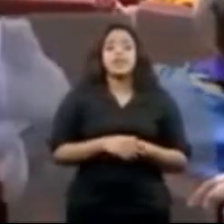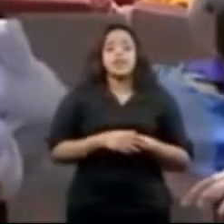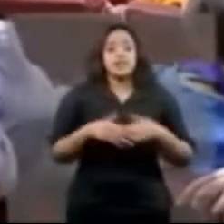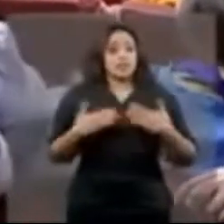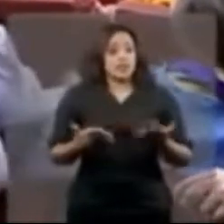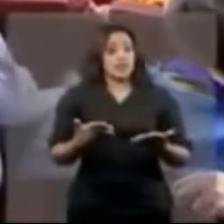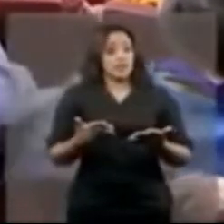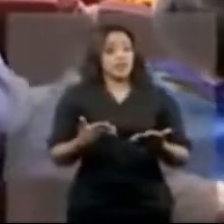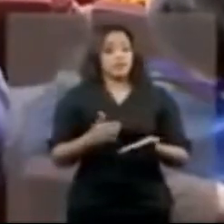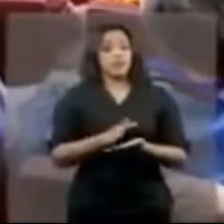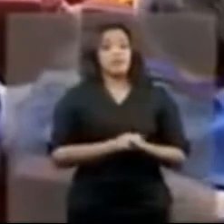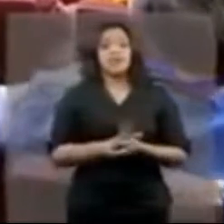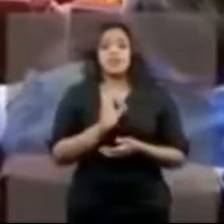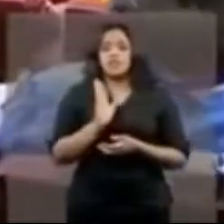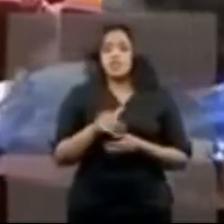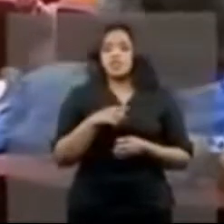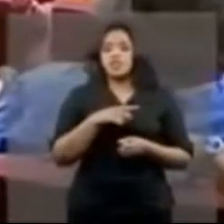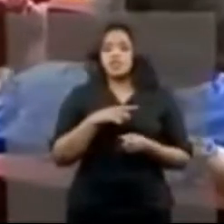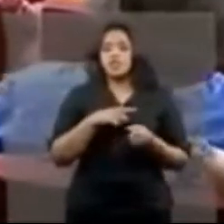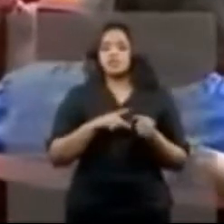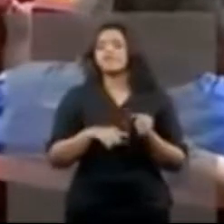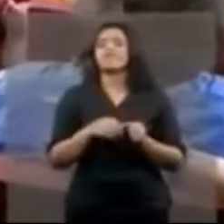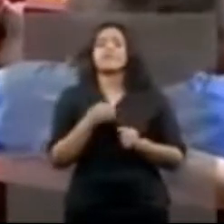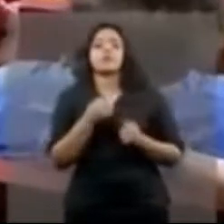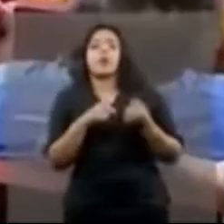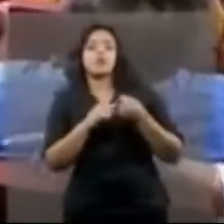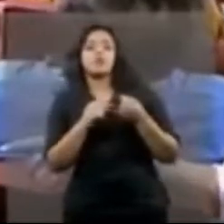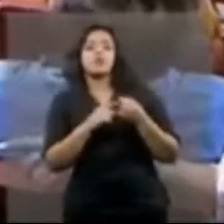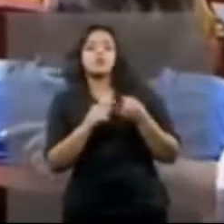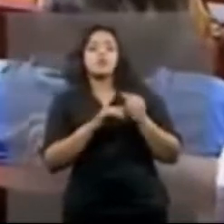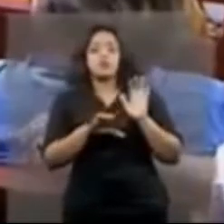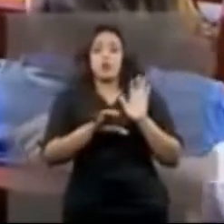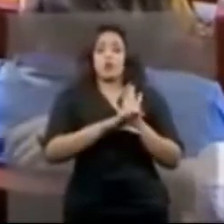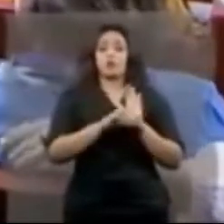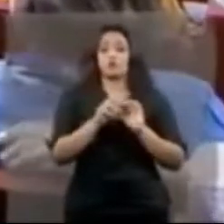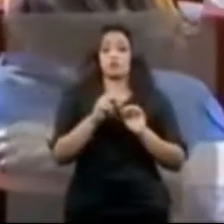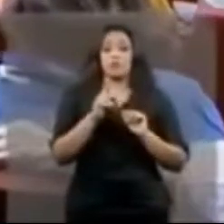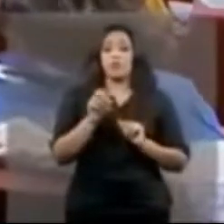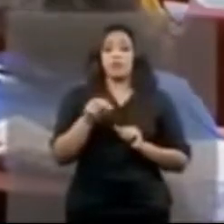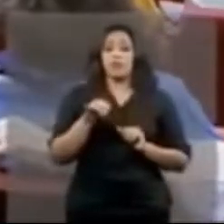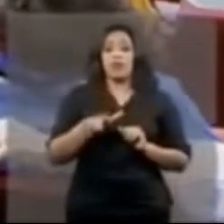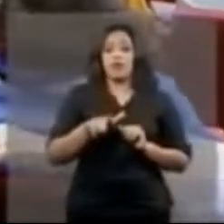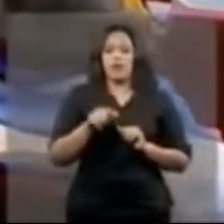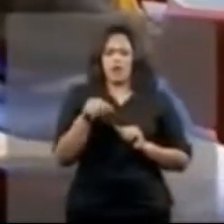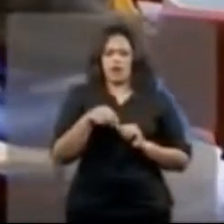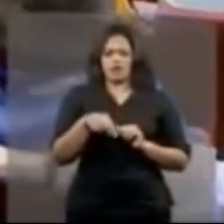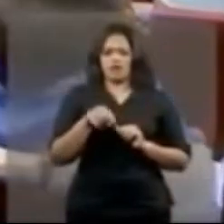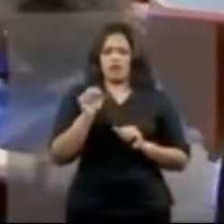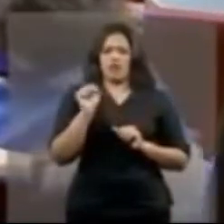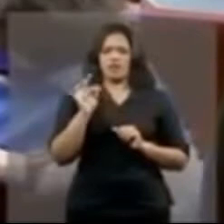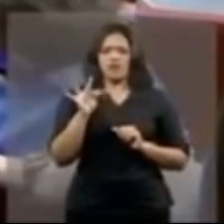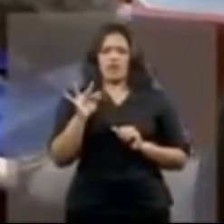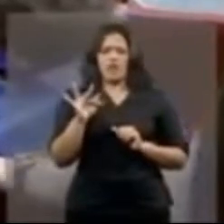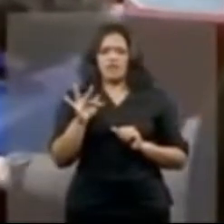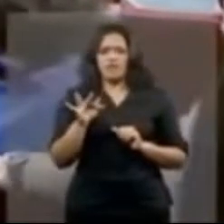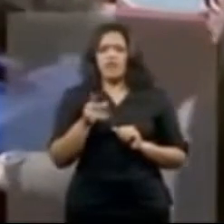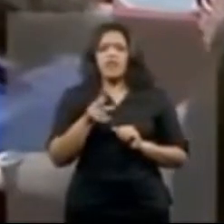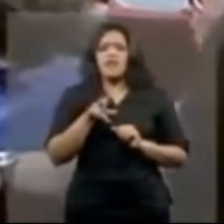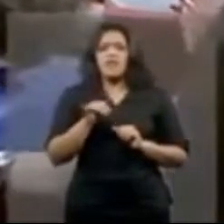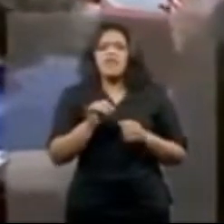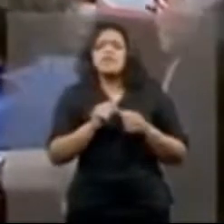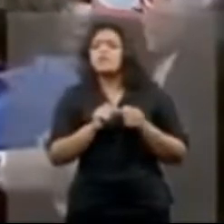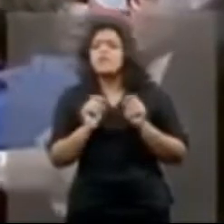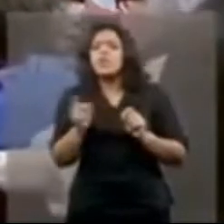Desabilitando os já referidos números do Código Penal, este Supremo Tribunal Federal estaria desacreditando na